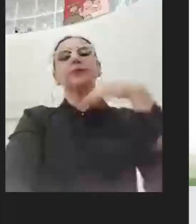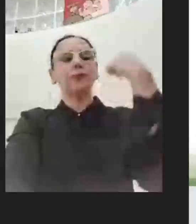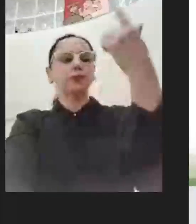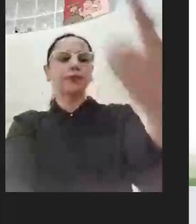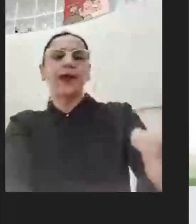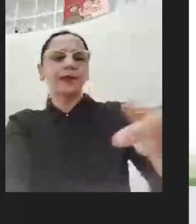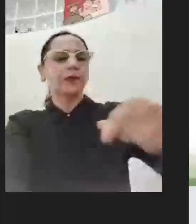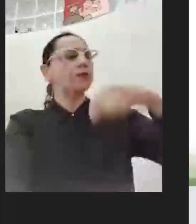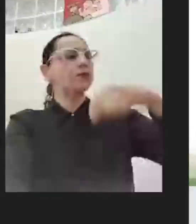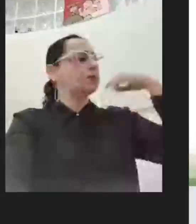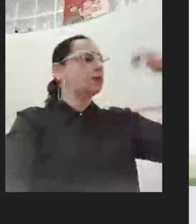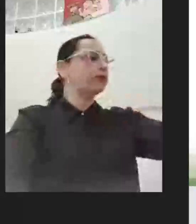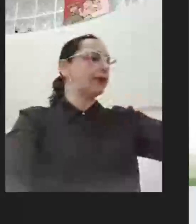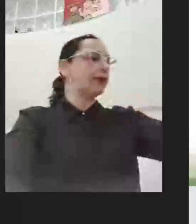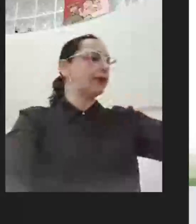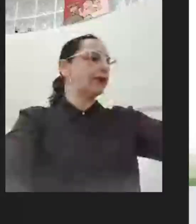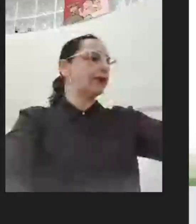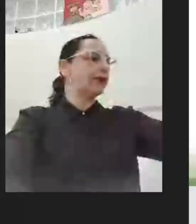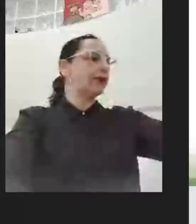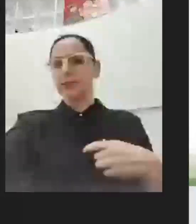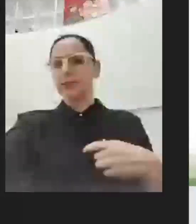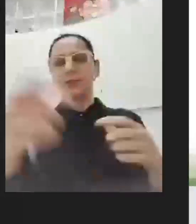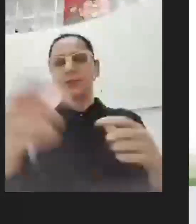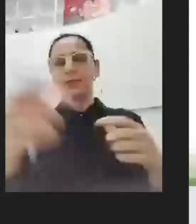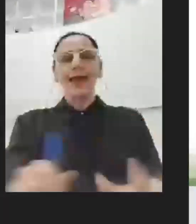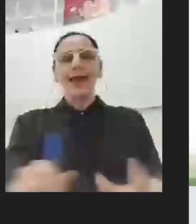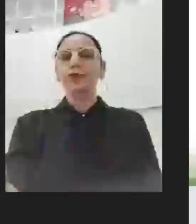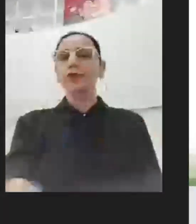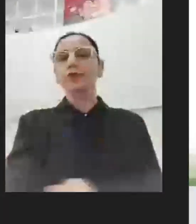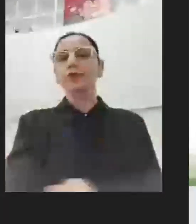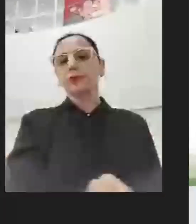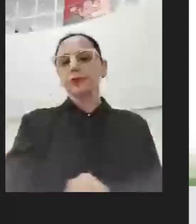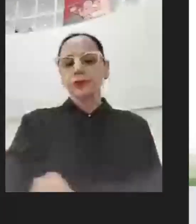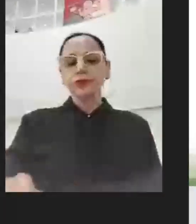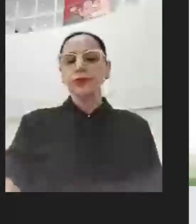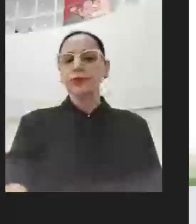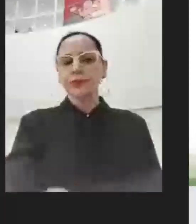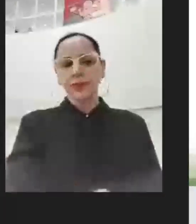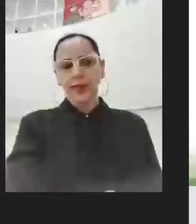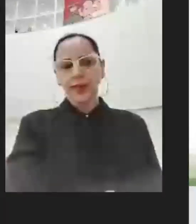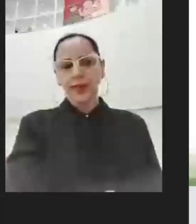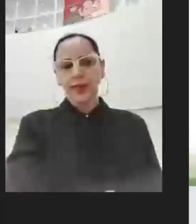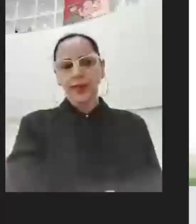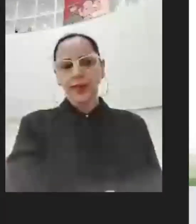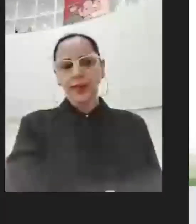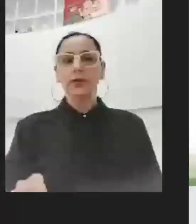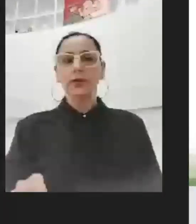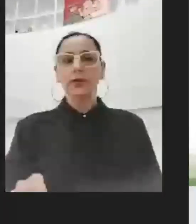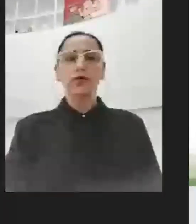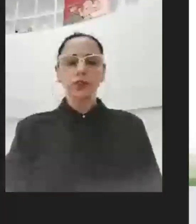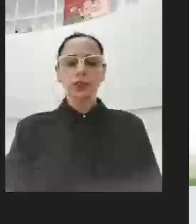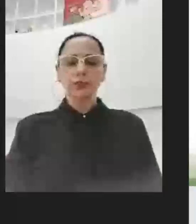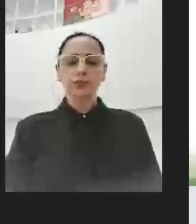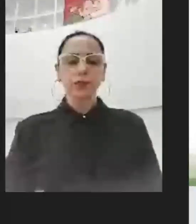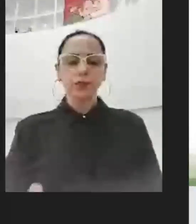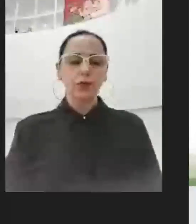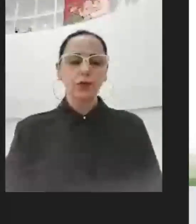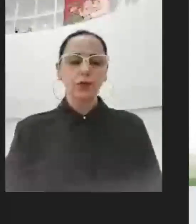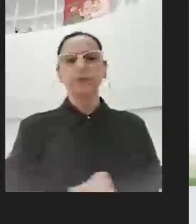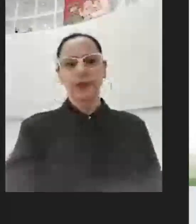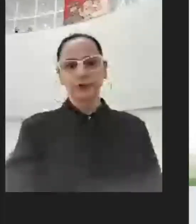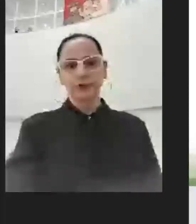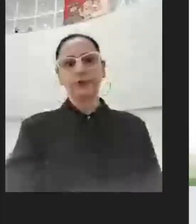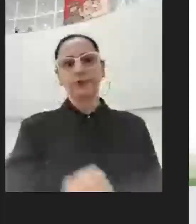é muito fácil apontar que a culpa é do governo, que a culpa é não sei de quem. É toda uma sociedade, né? Então, o